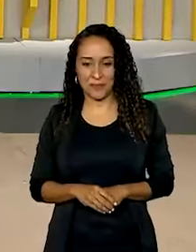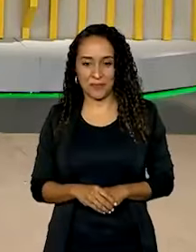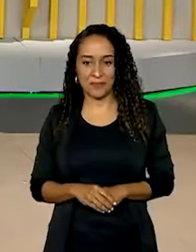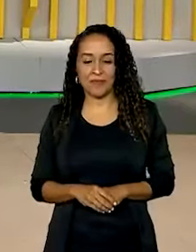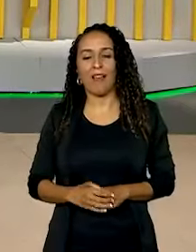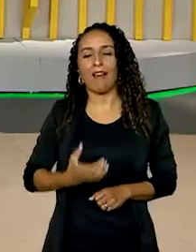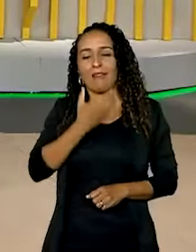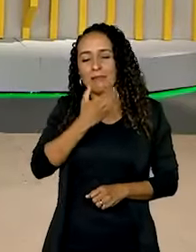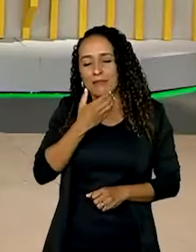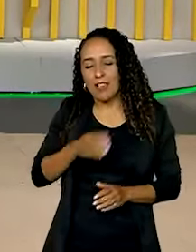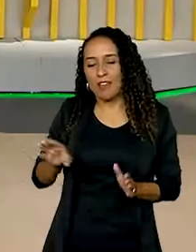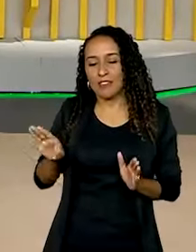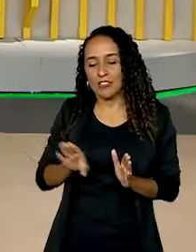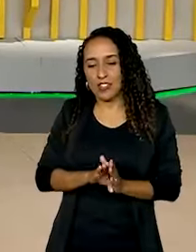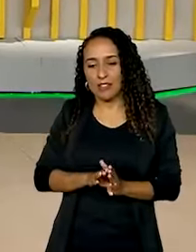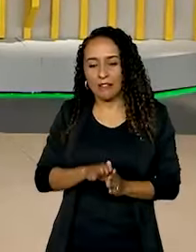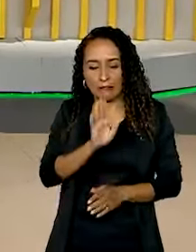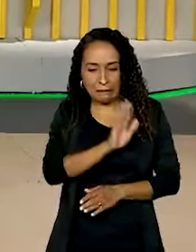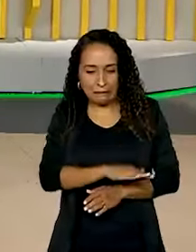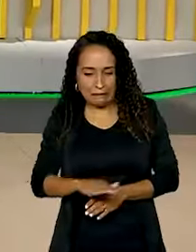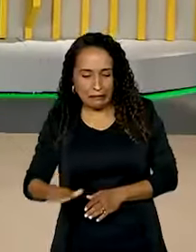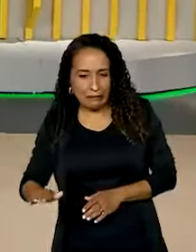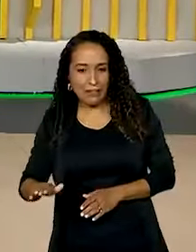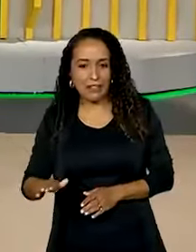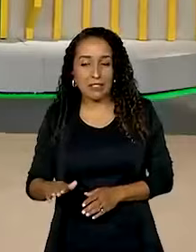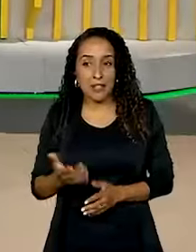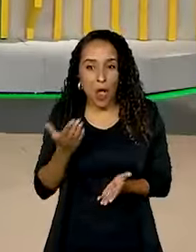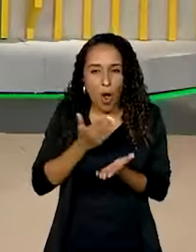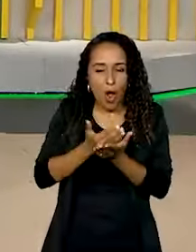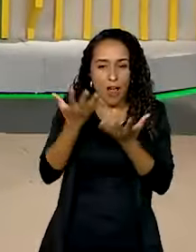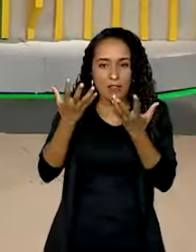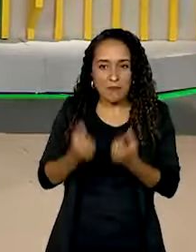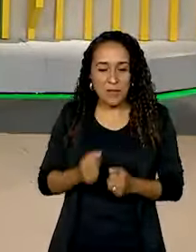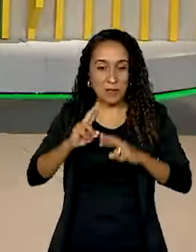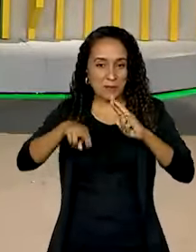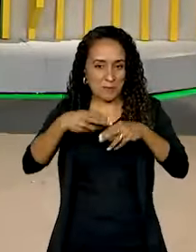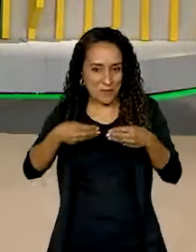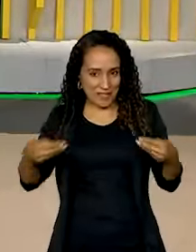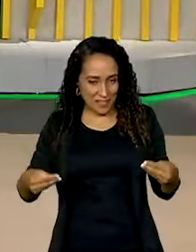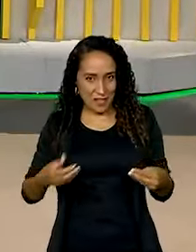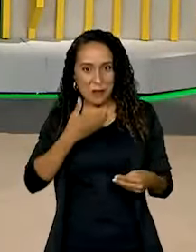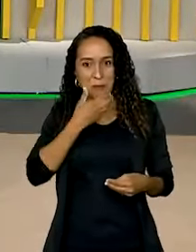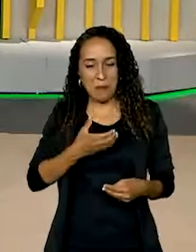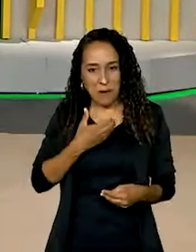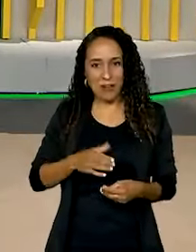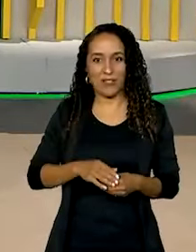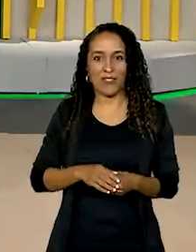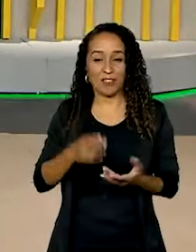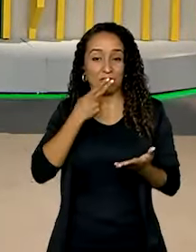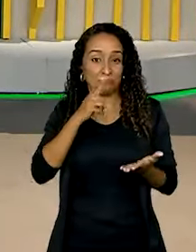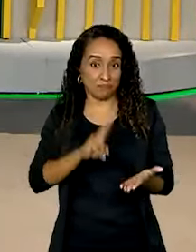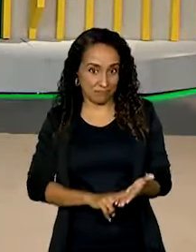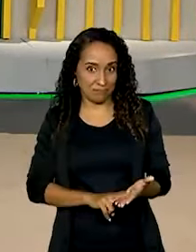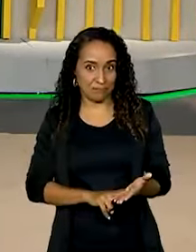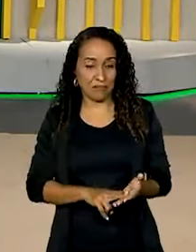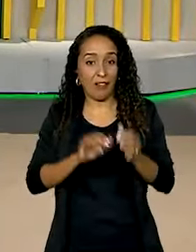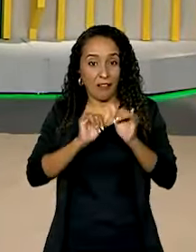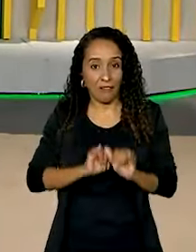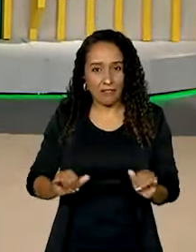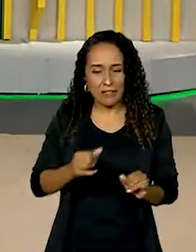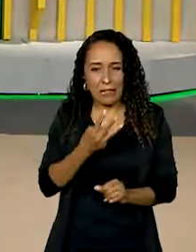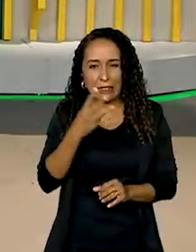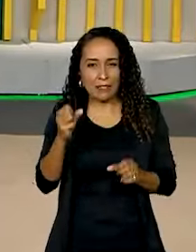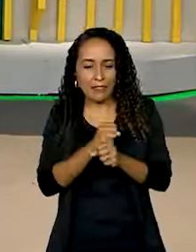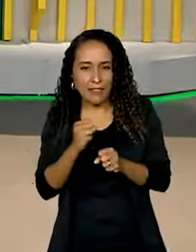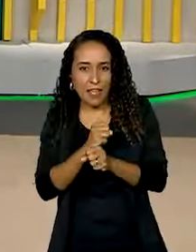Natal chegando e muitas crianças começaram a receber os presentes do Papai Noel dos Correios. Campanha que há 30